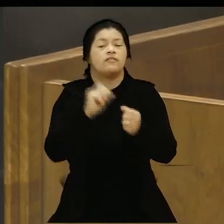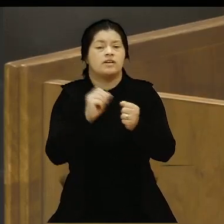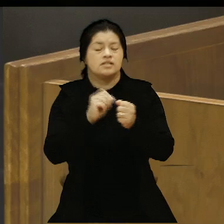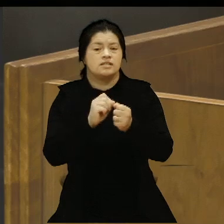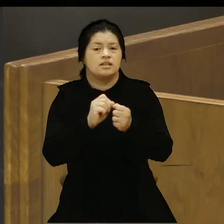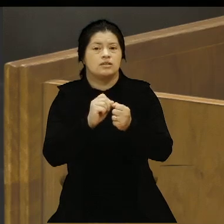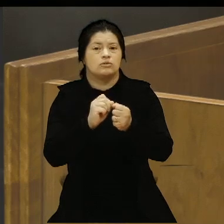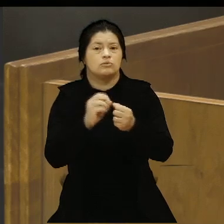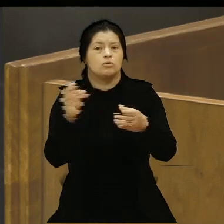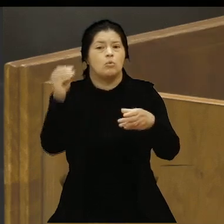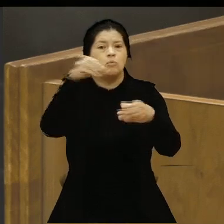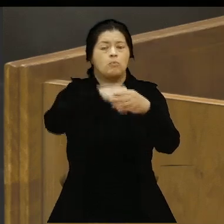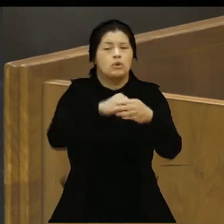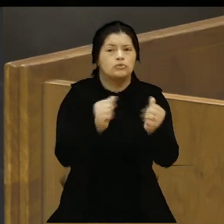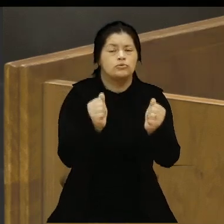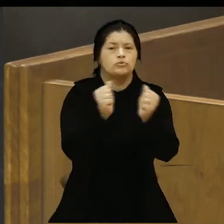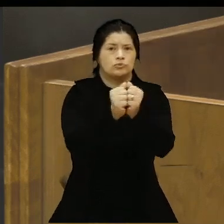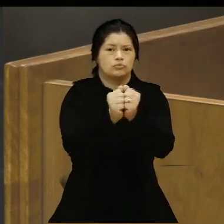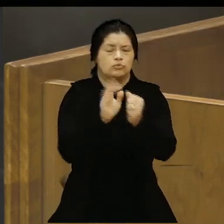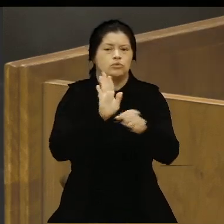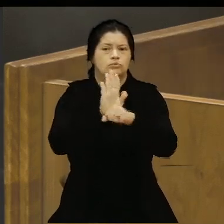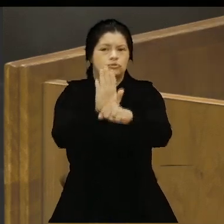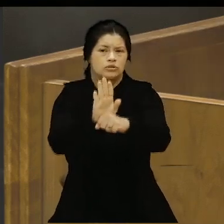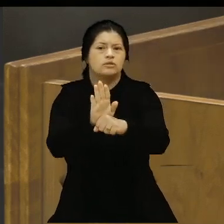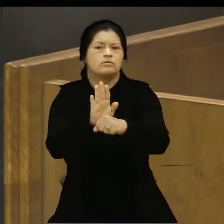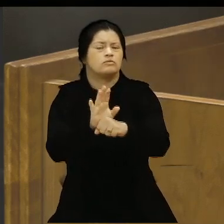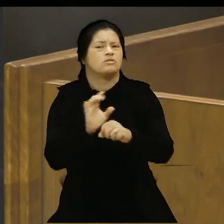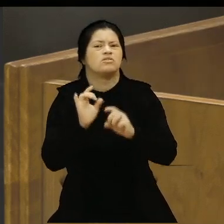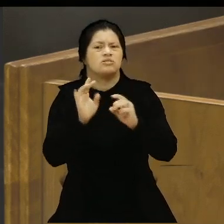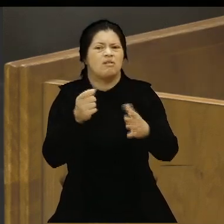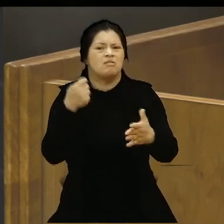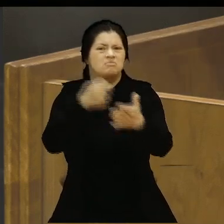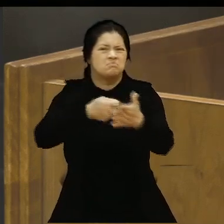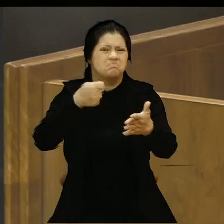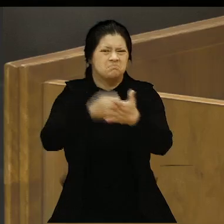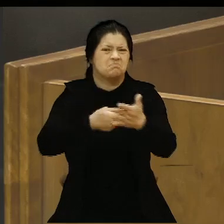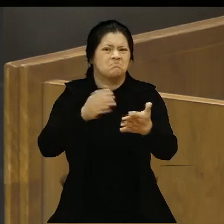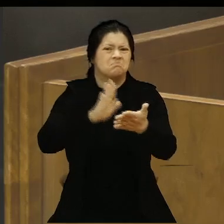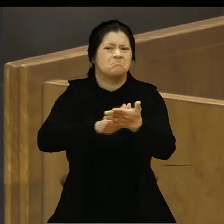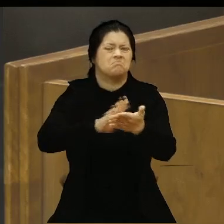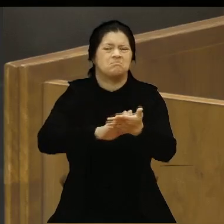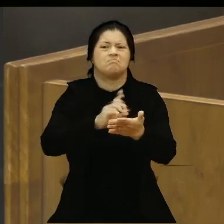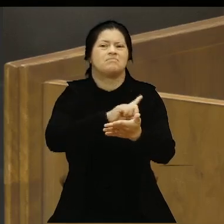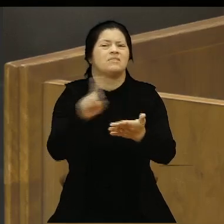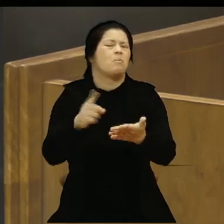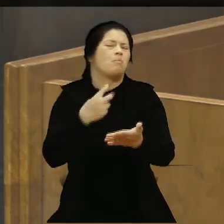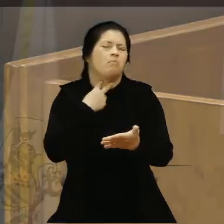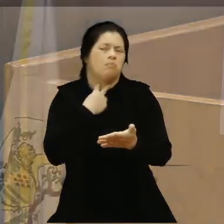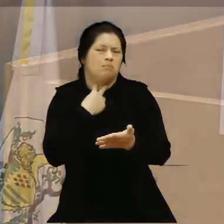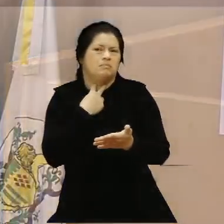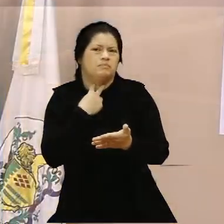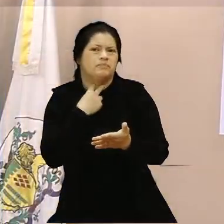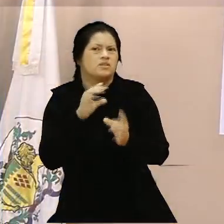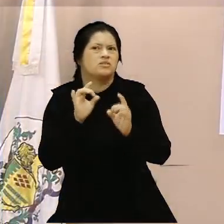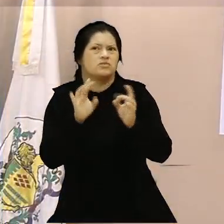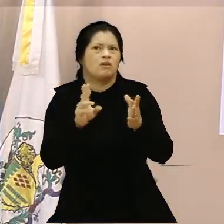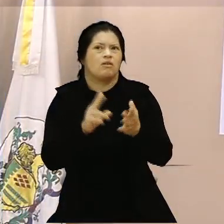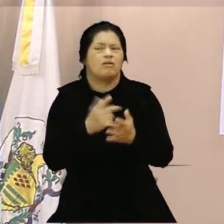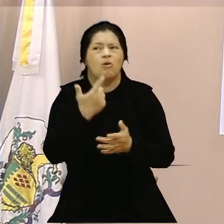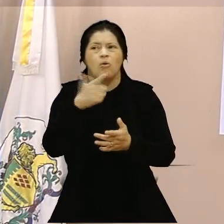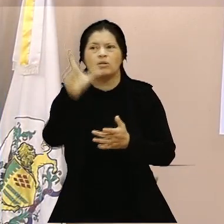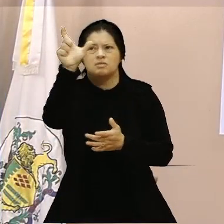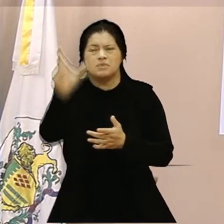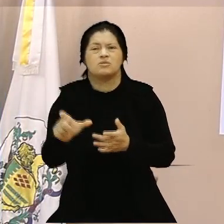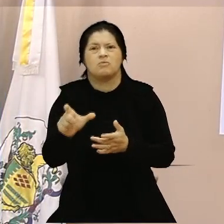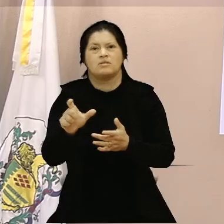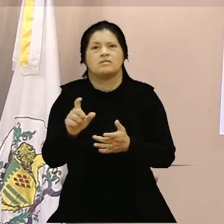parte, contribuindo, porque só cobrar não dá. Só cobrar que os outros façam, se a